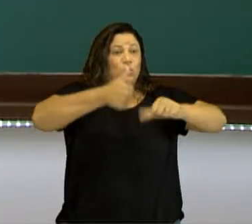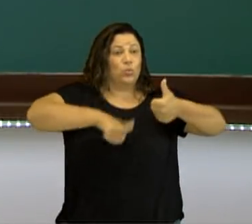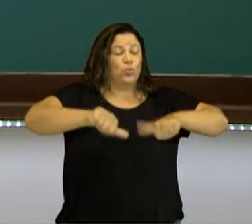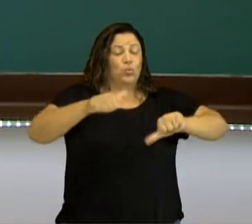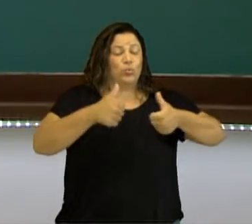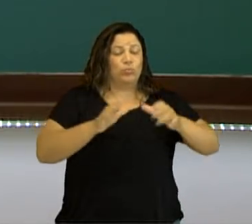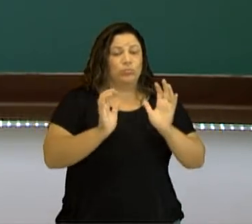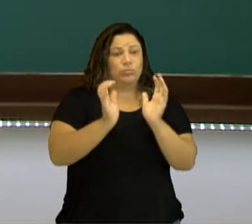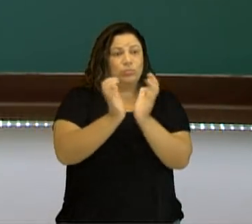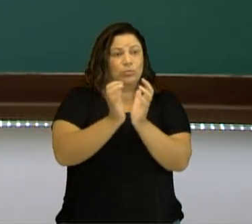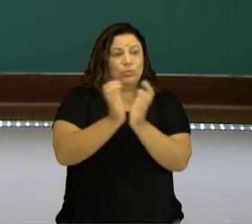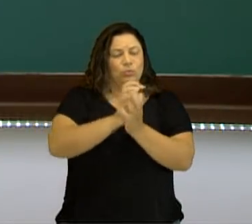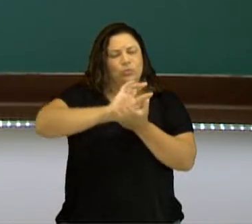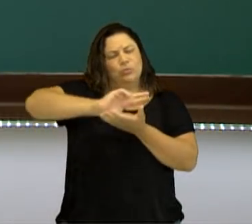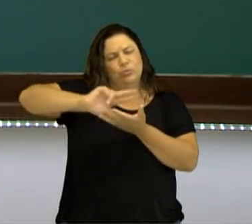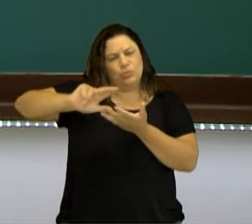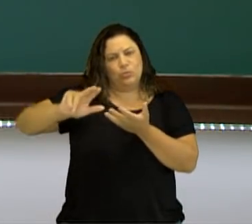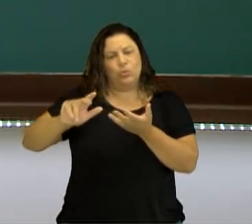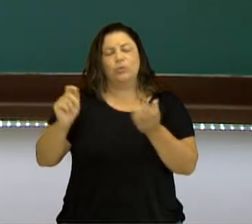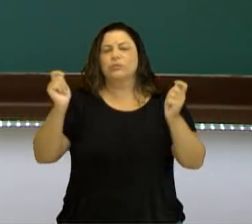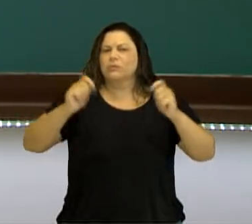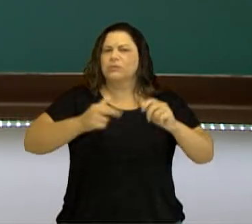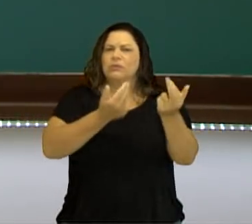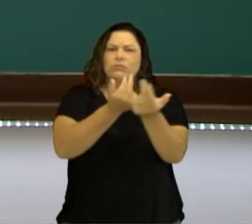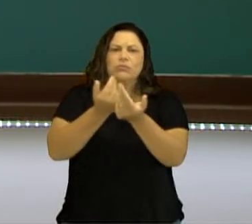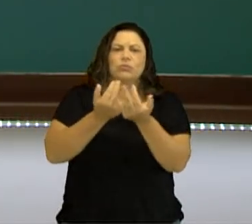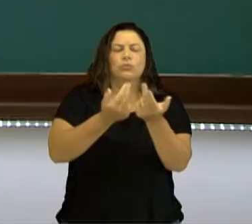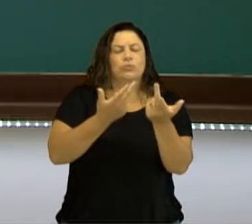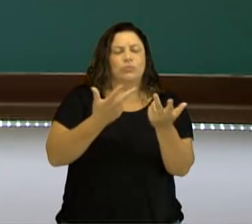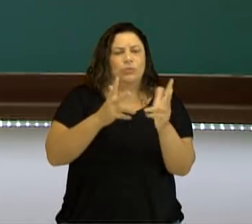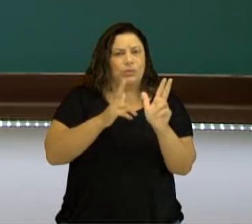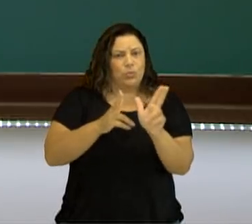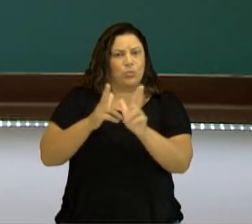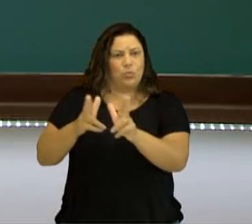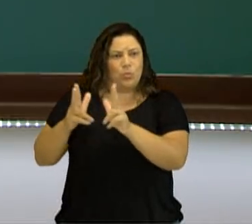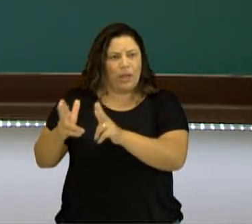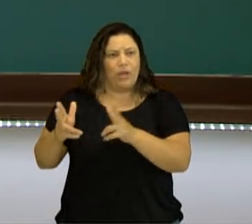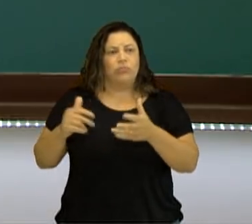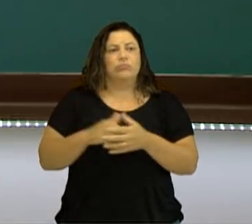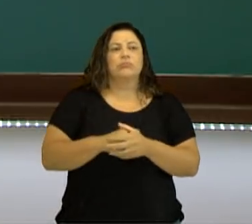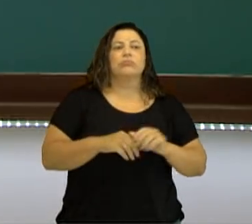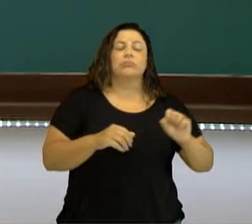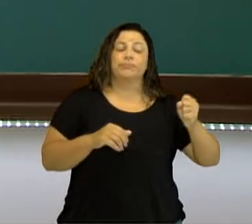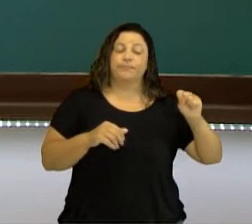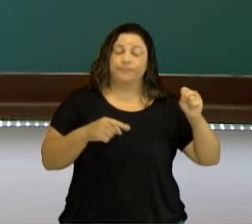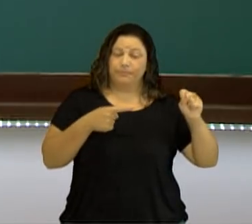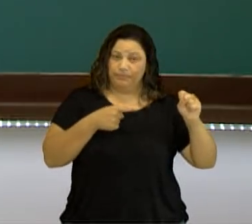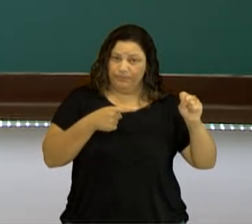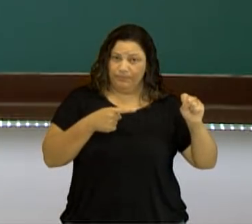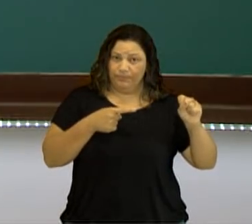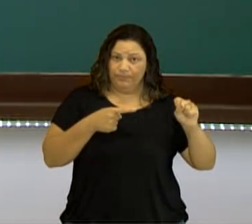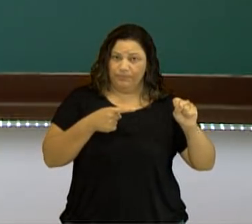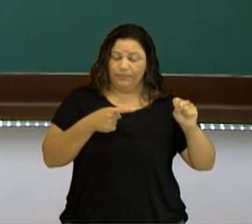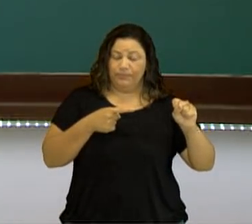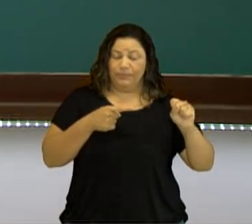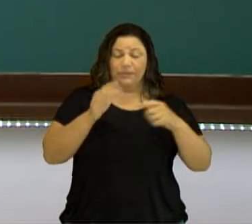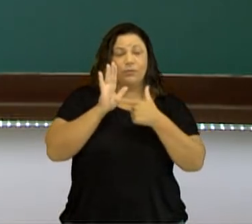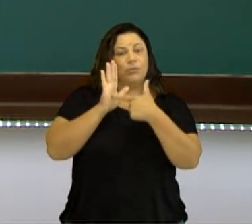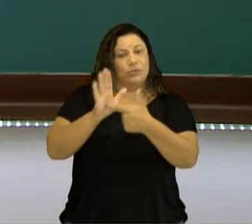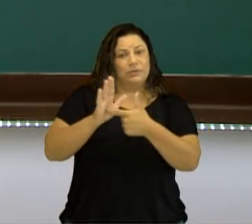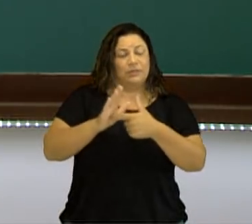átomos que têm o mesmo número atômico. Então, todos os átomos de rádio que têm o número atômico 88 estão representados lá na tabela